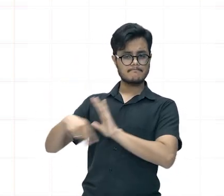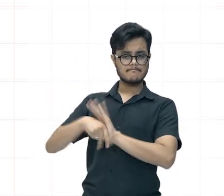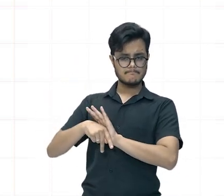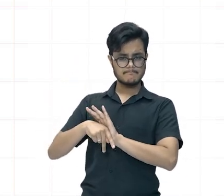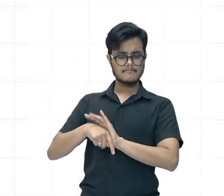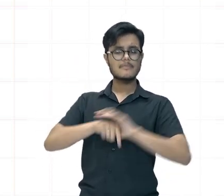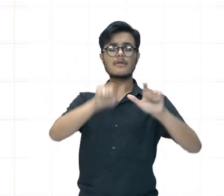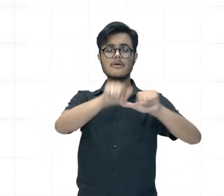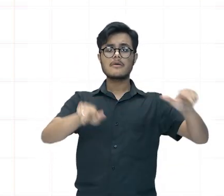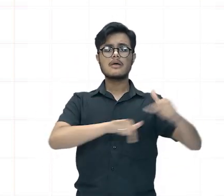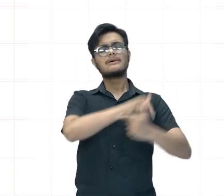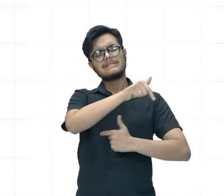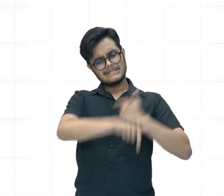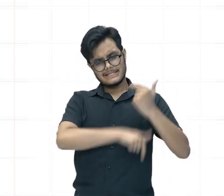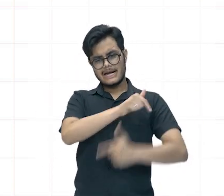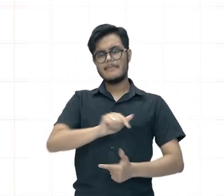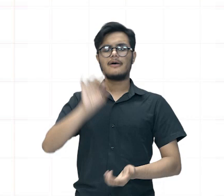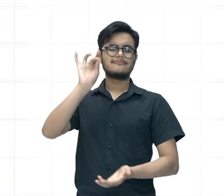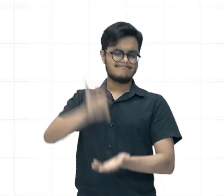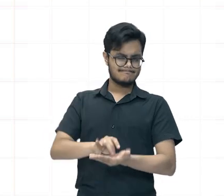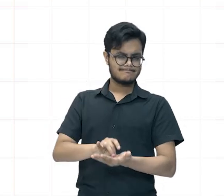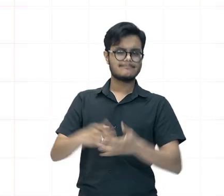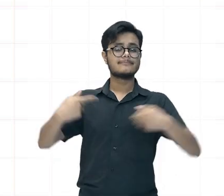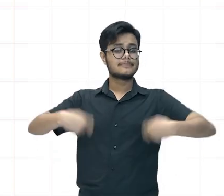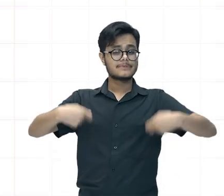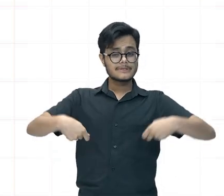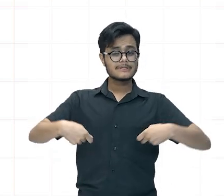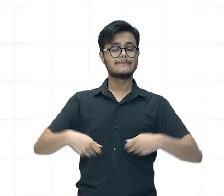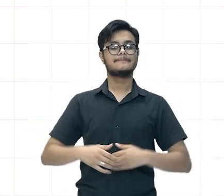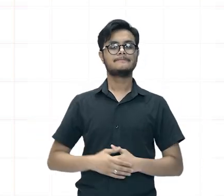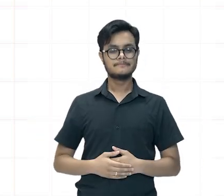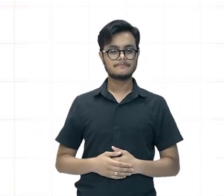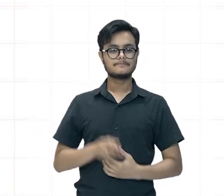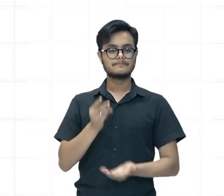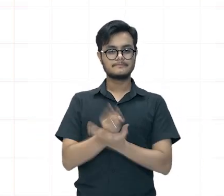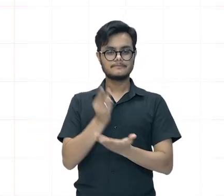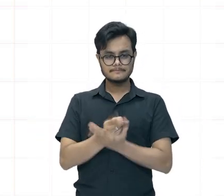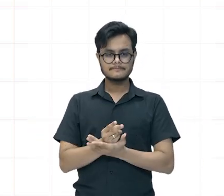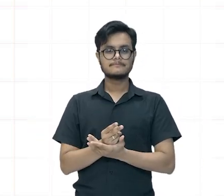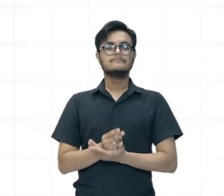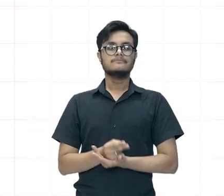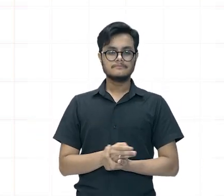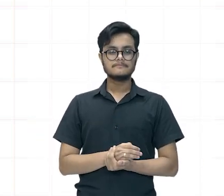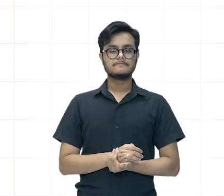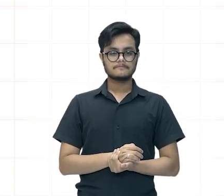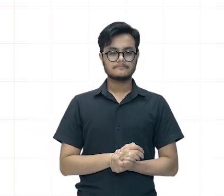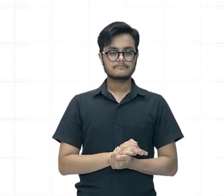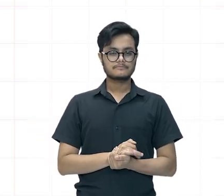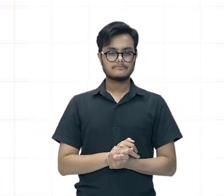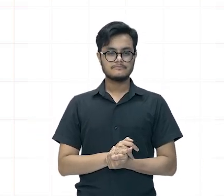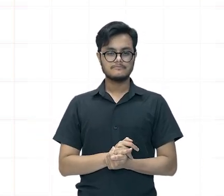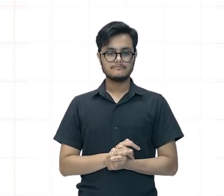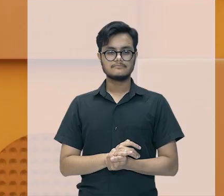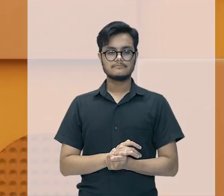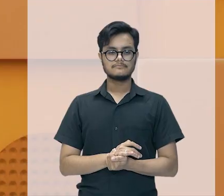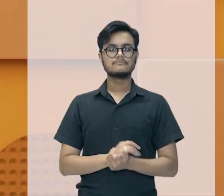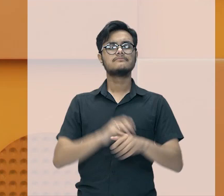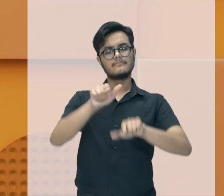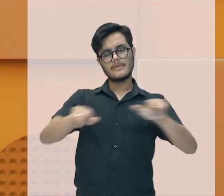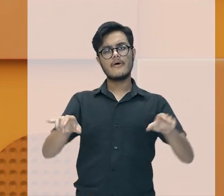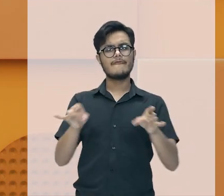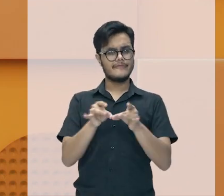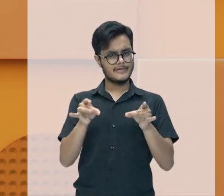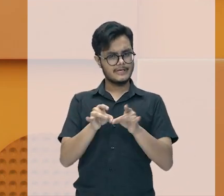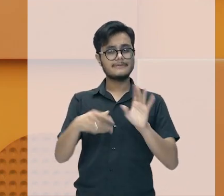pessoal. E a servidão que assegurava, então, a exploração dos camponeses. Lembra, o servo ele está preso à terra,